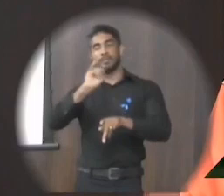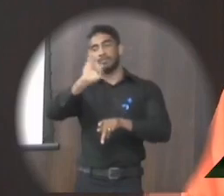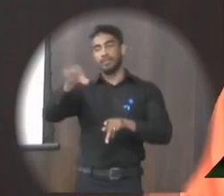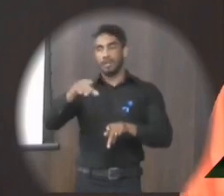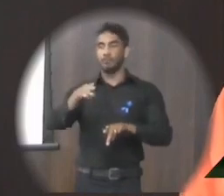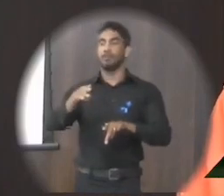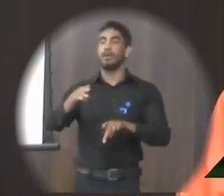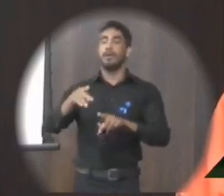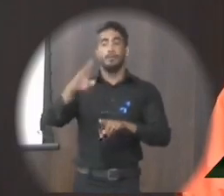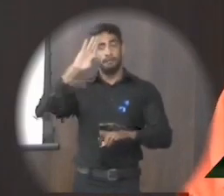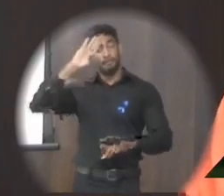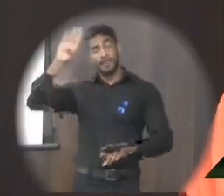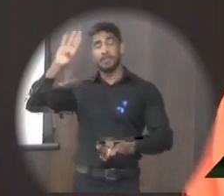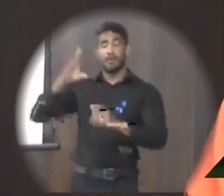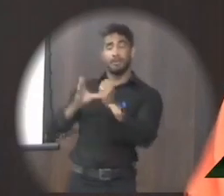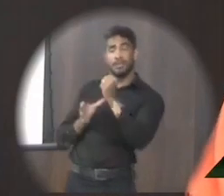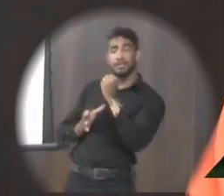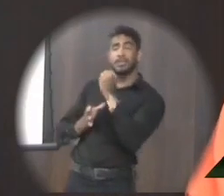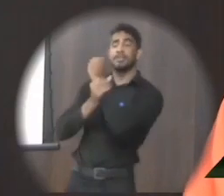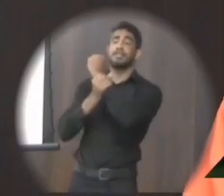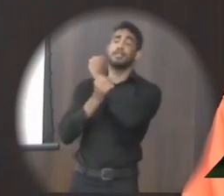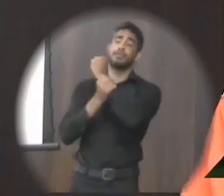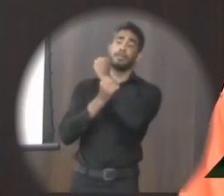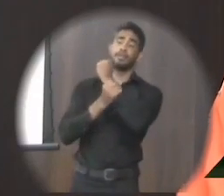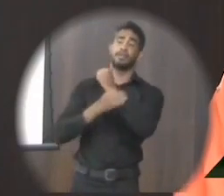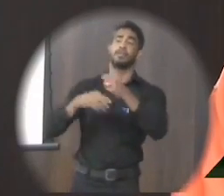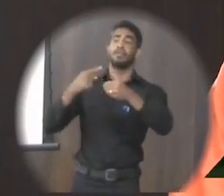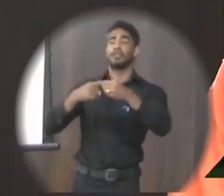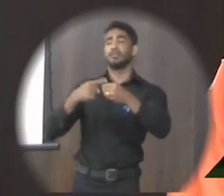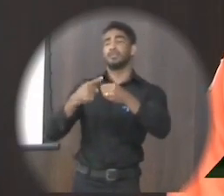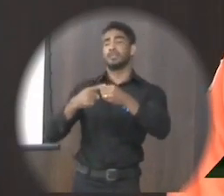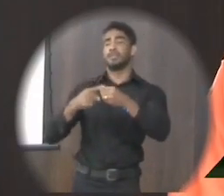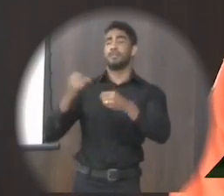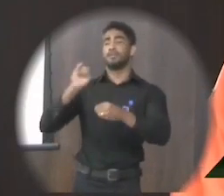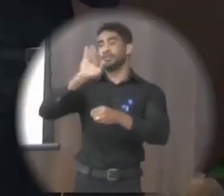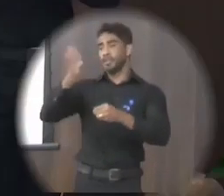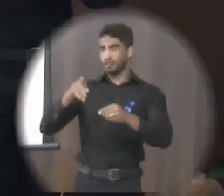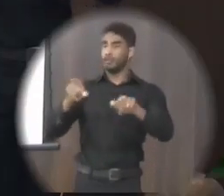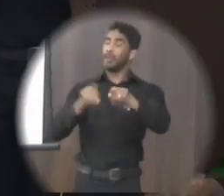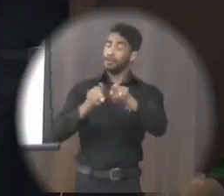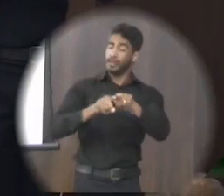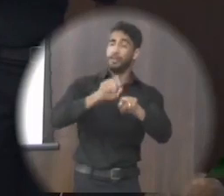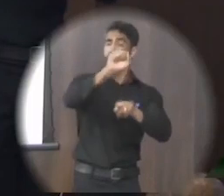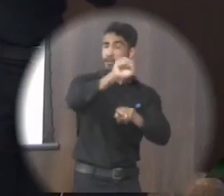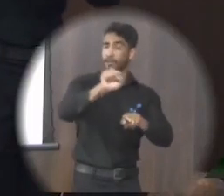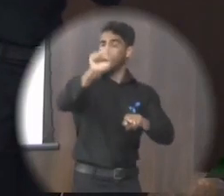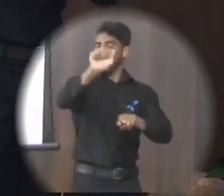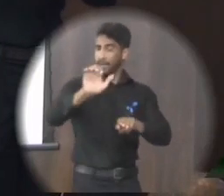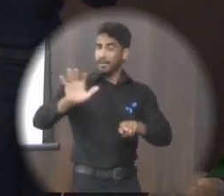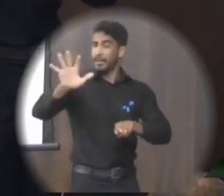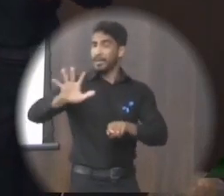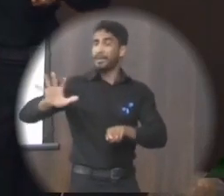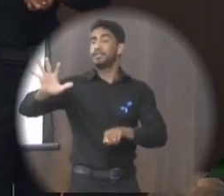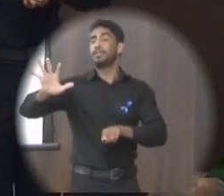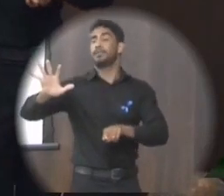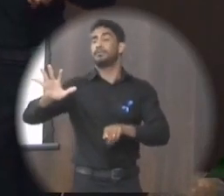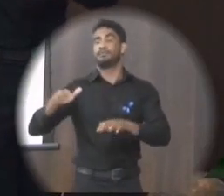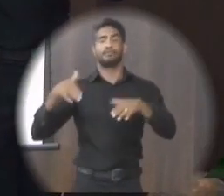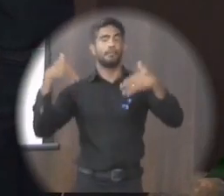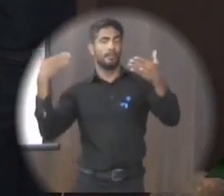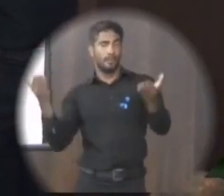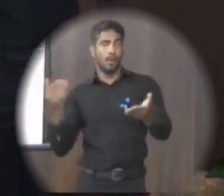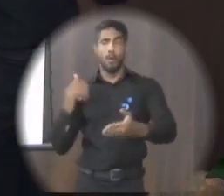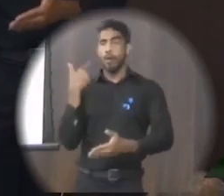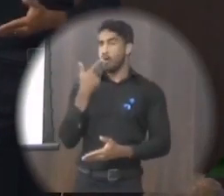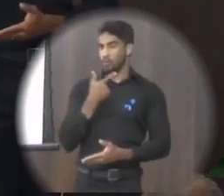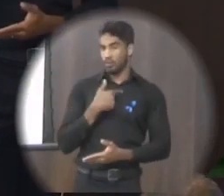segurança, através da instituição para o município e para a região. Então, senhores,